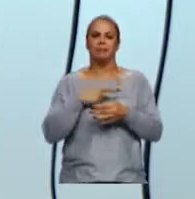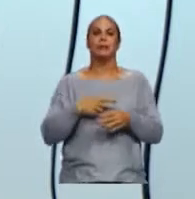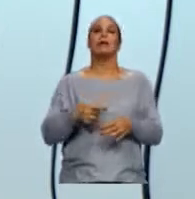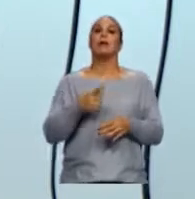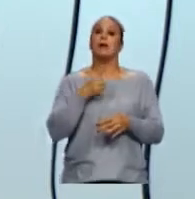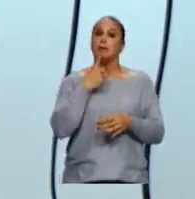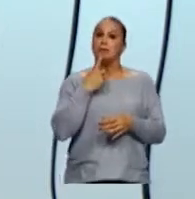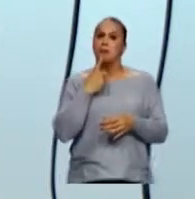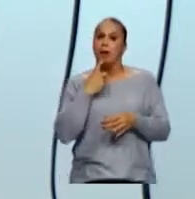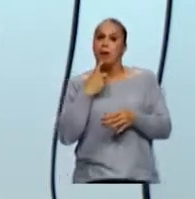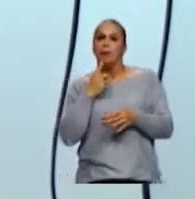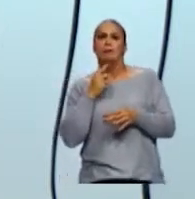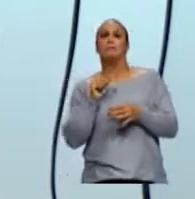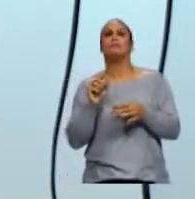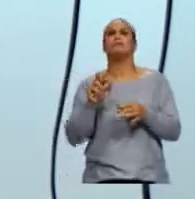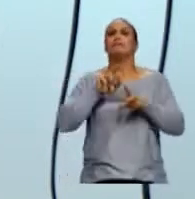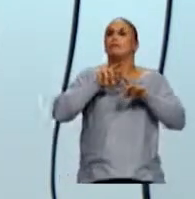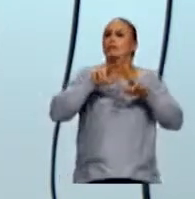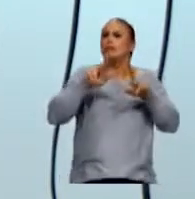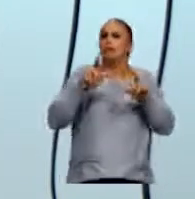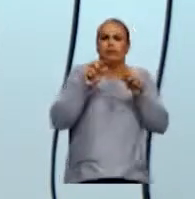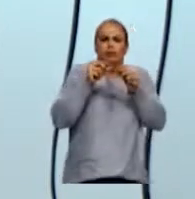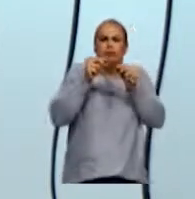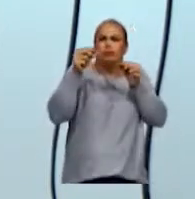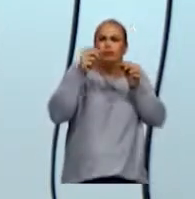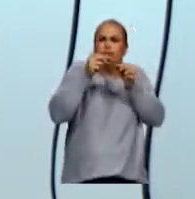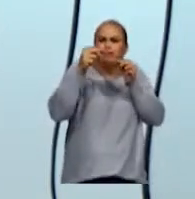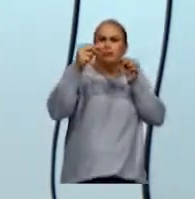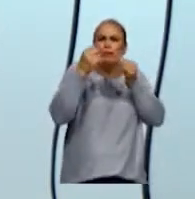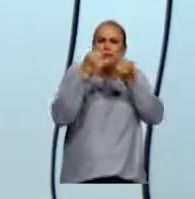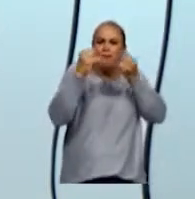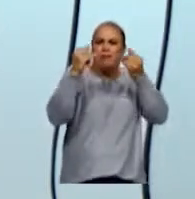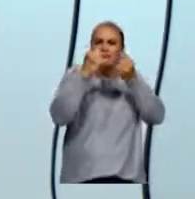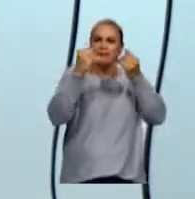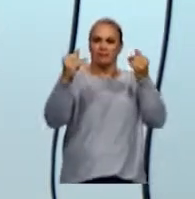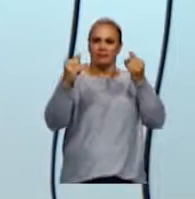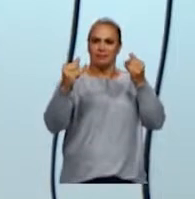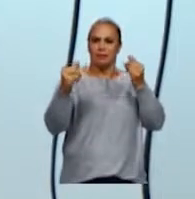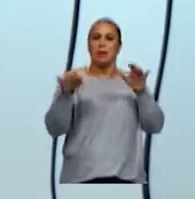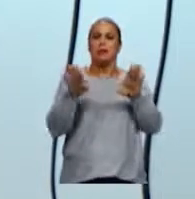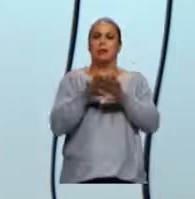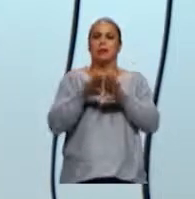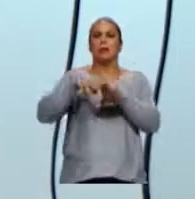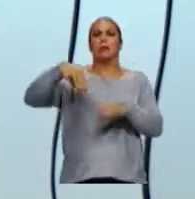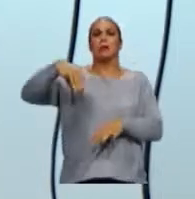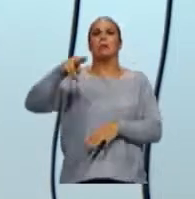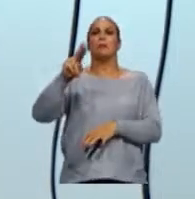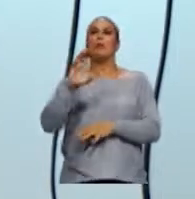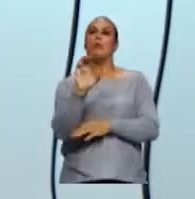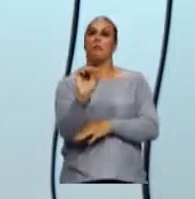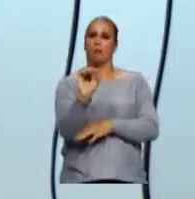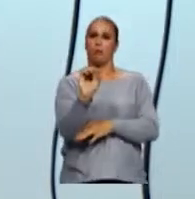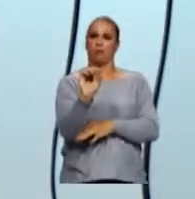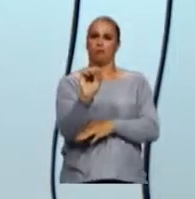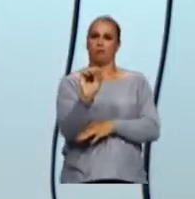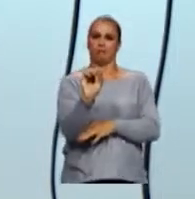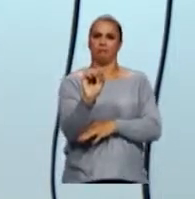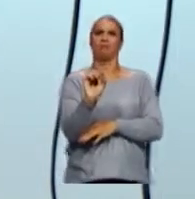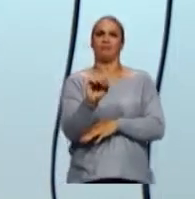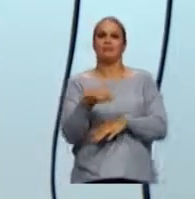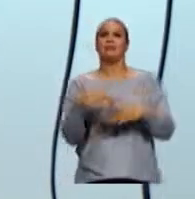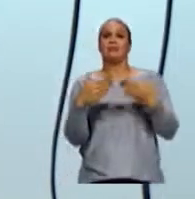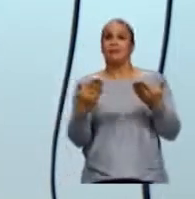produção de muco. Porque o nosso nariz tem esses pelos, tem essa produção de muco, é